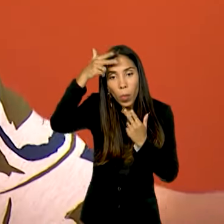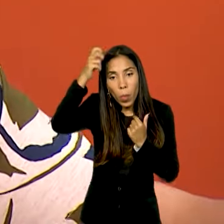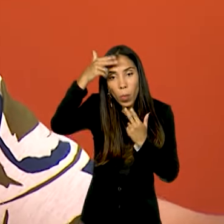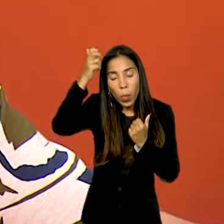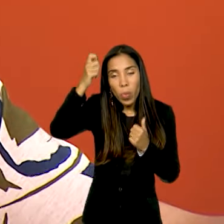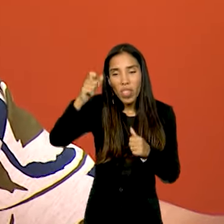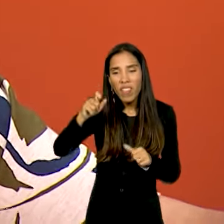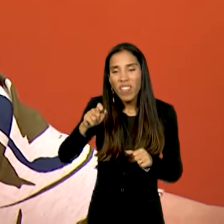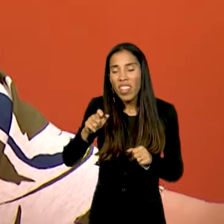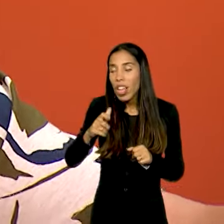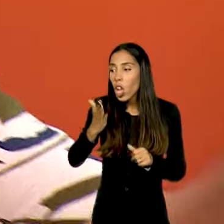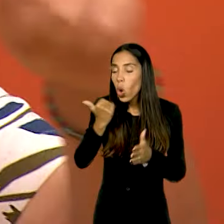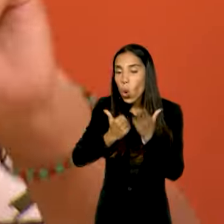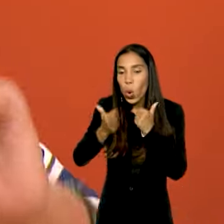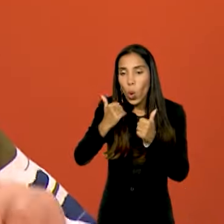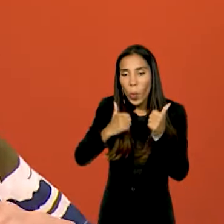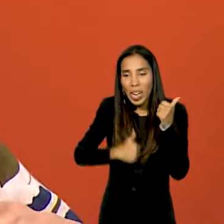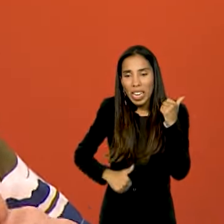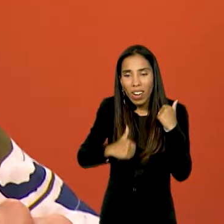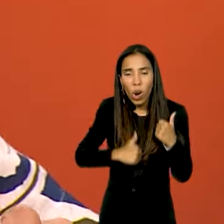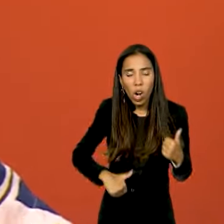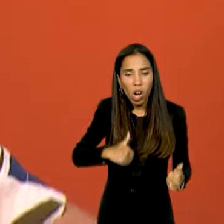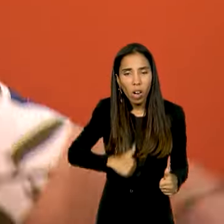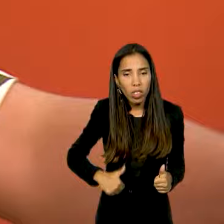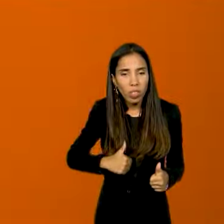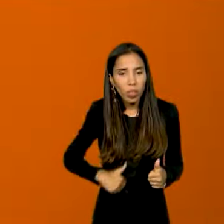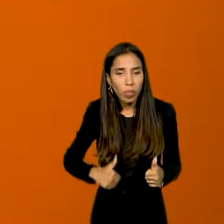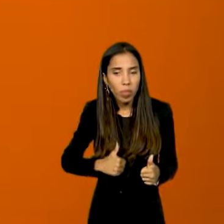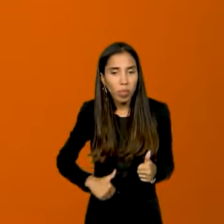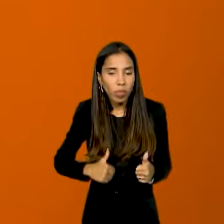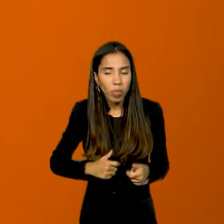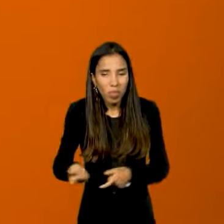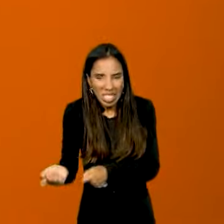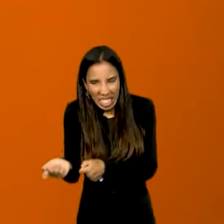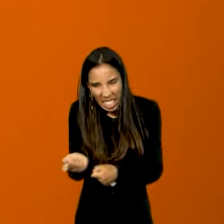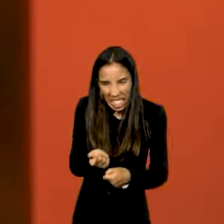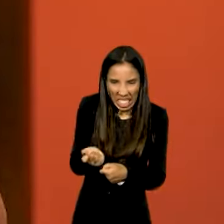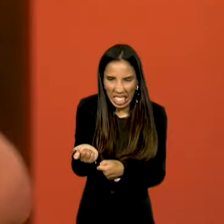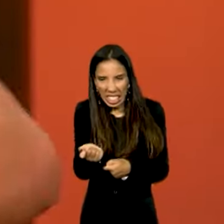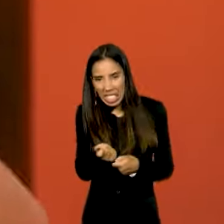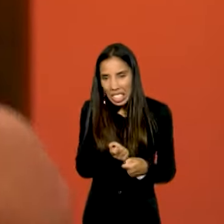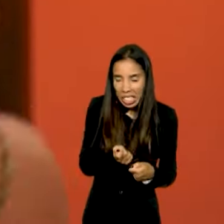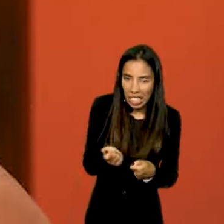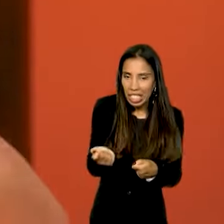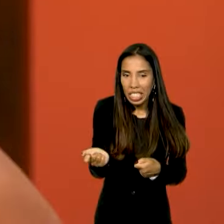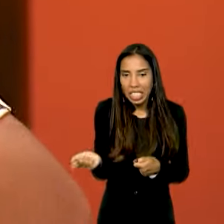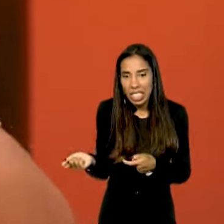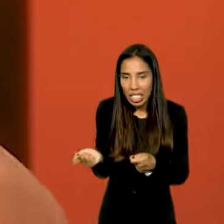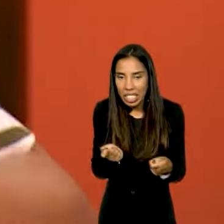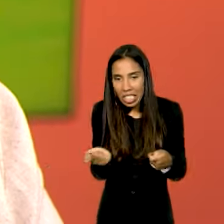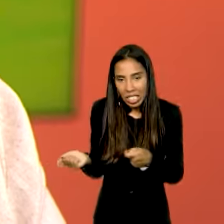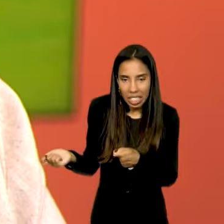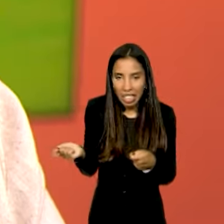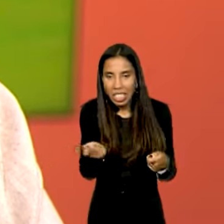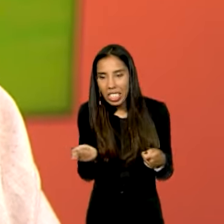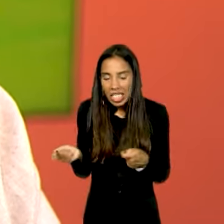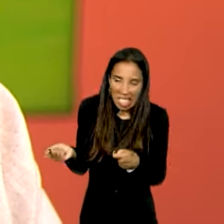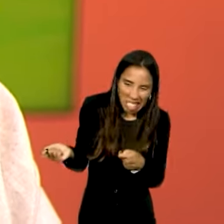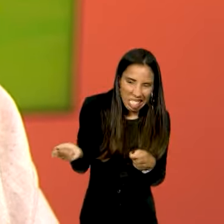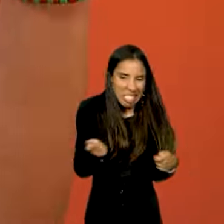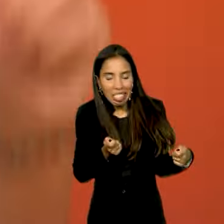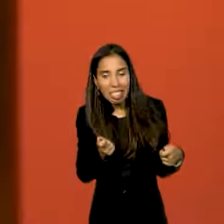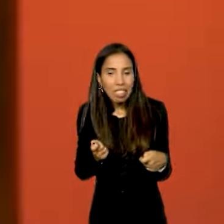inventou de fazer cocô antes de subir na Kombi. Ai, meu Deus. E aí eu puxando. Tava quase falando, vem, Ailton Graça, vem, Ailton